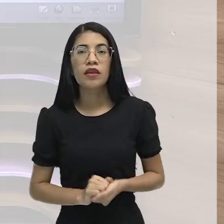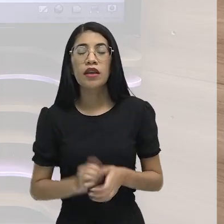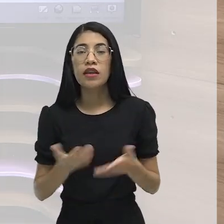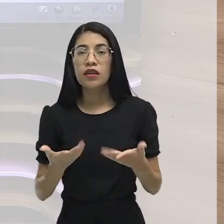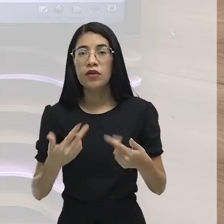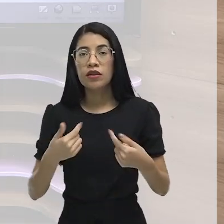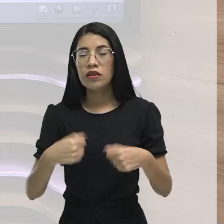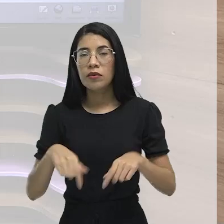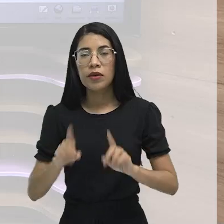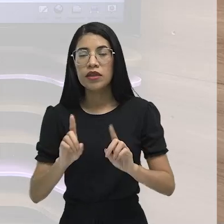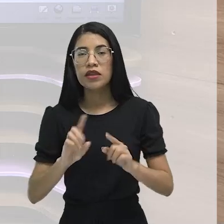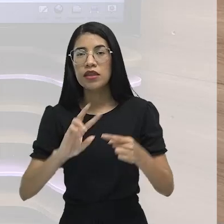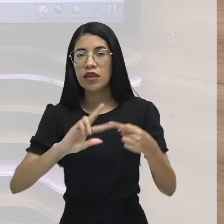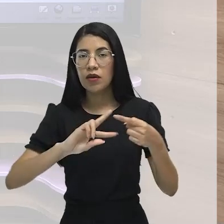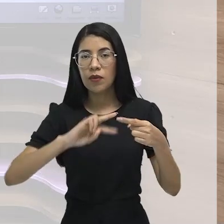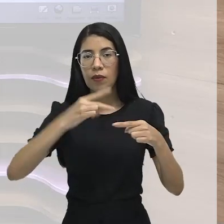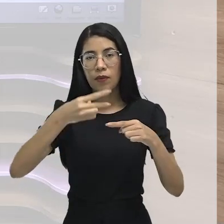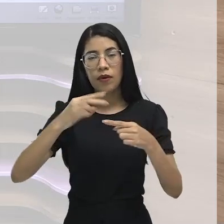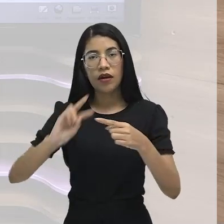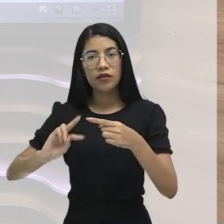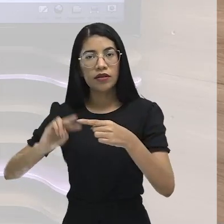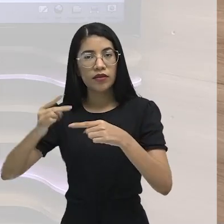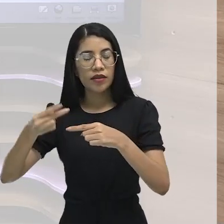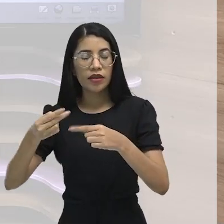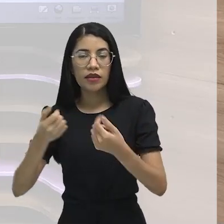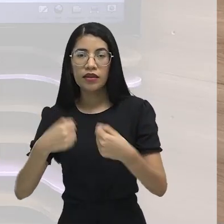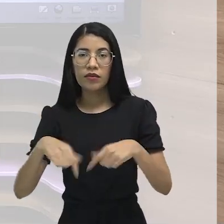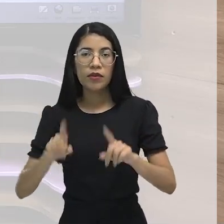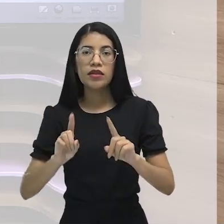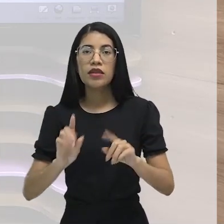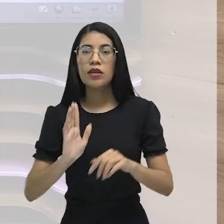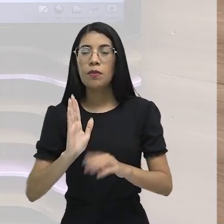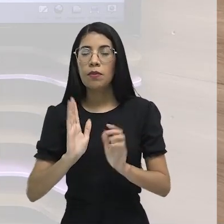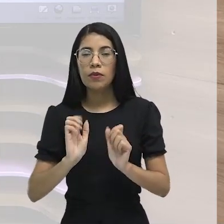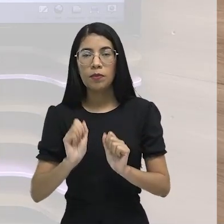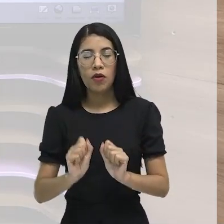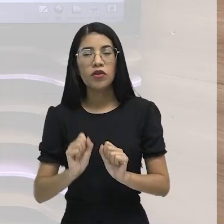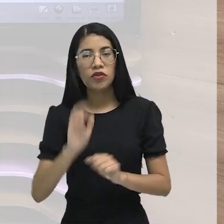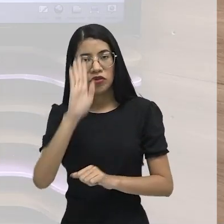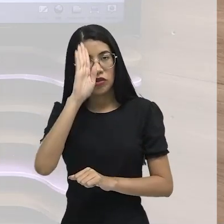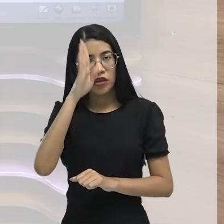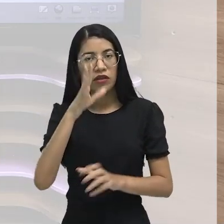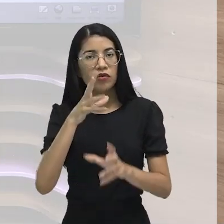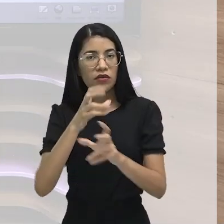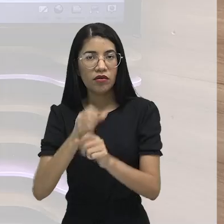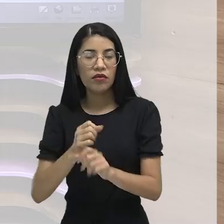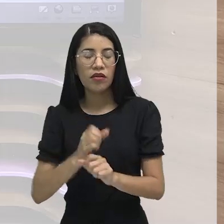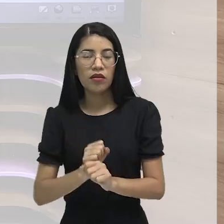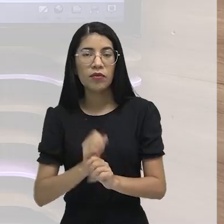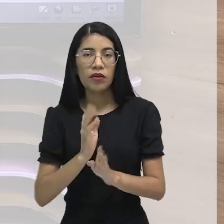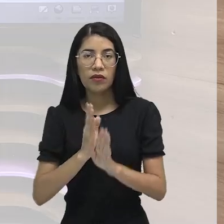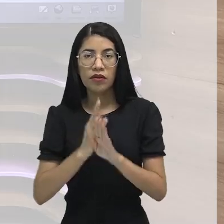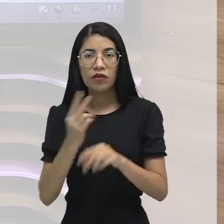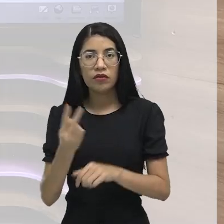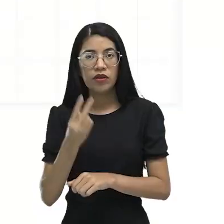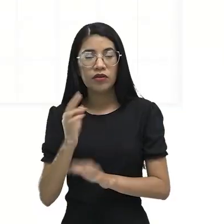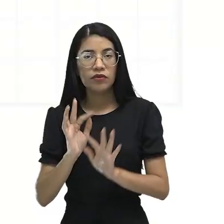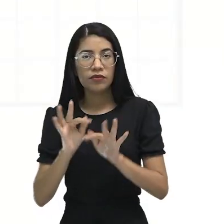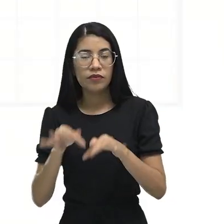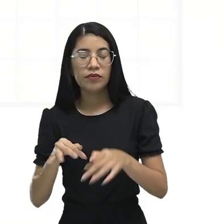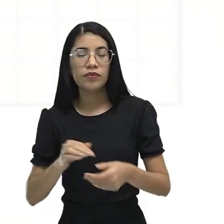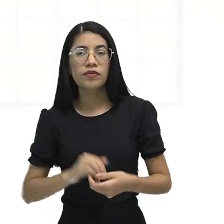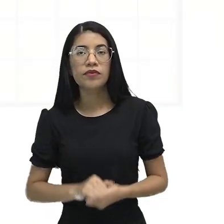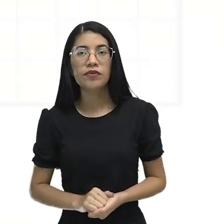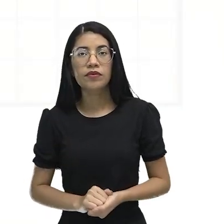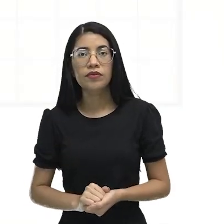não preciso inverter nenhuma das duas frações. Eu apenas resolvo a proporção e chego no resultado. Bacana? Vamos lá, então.